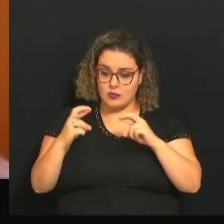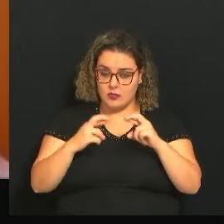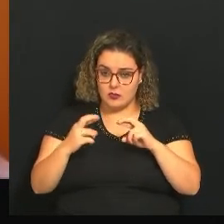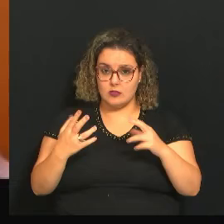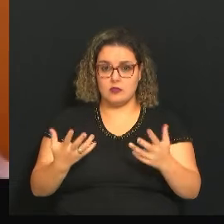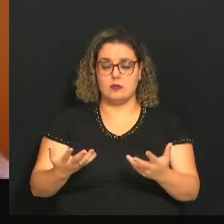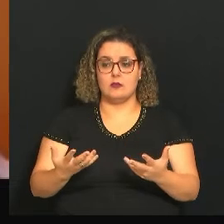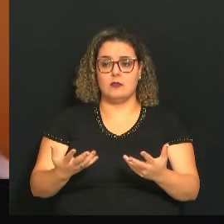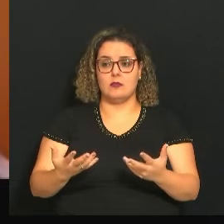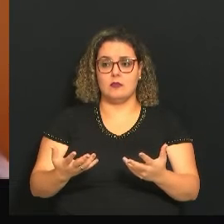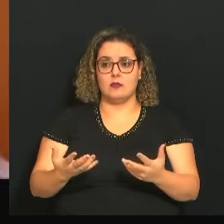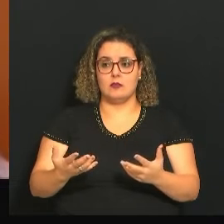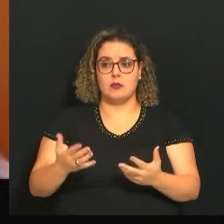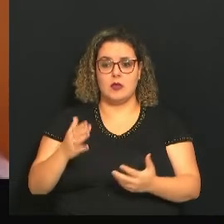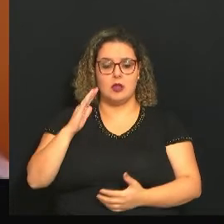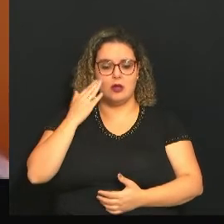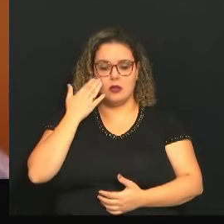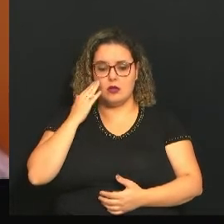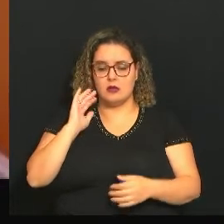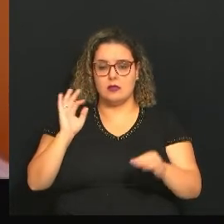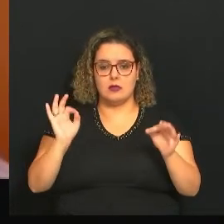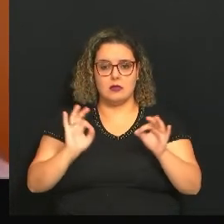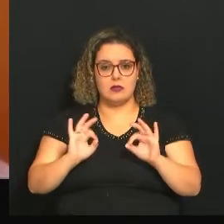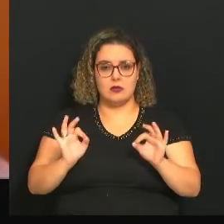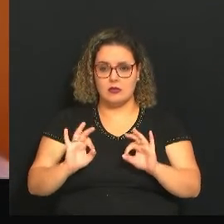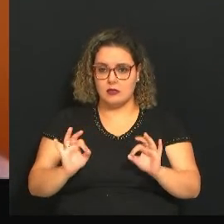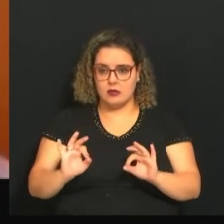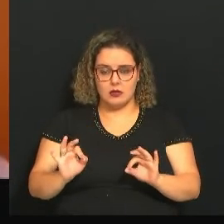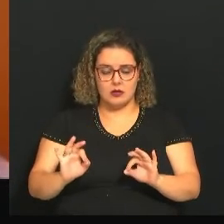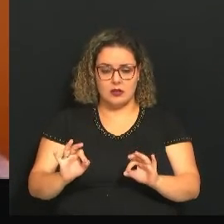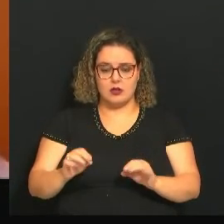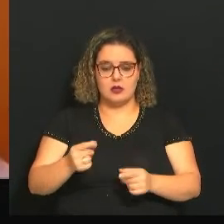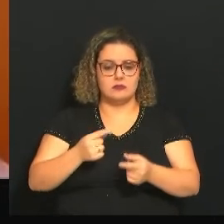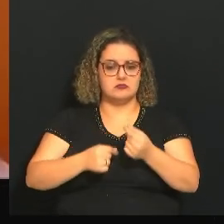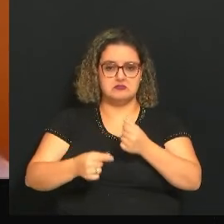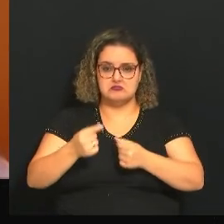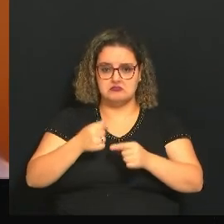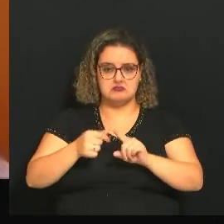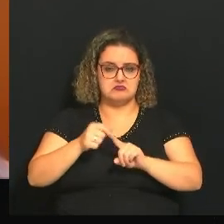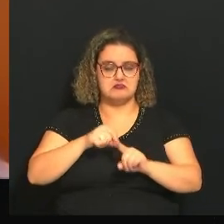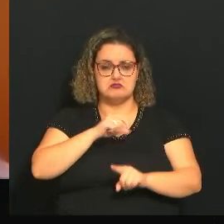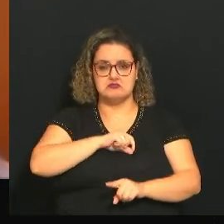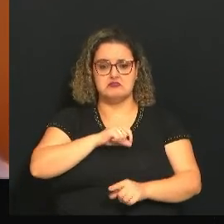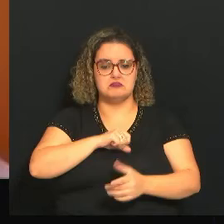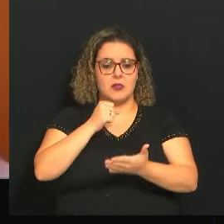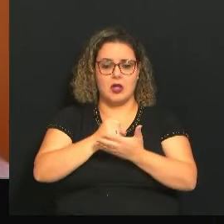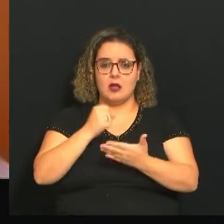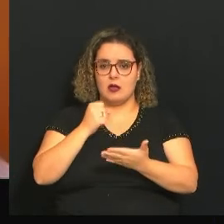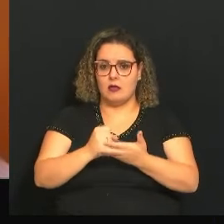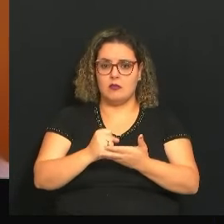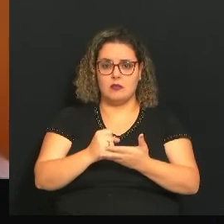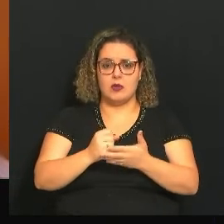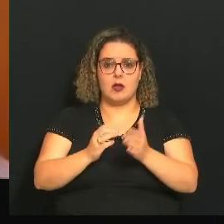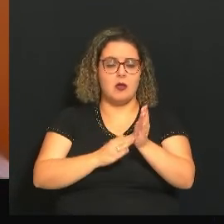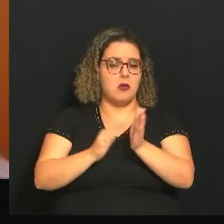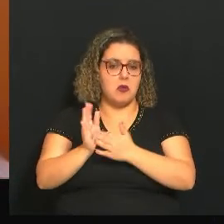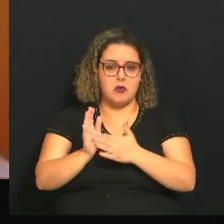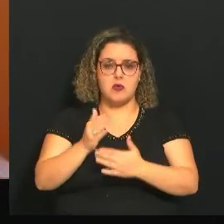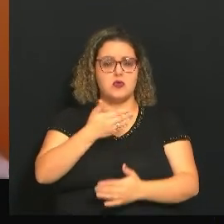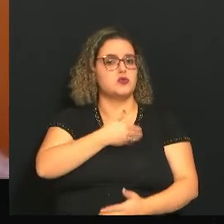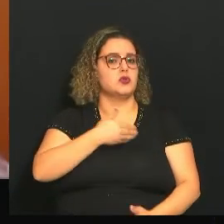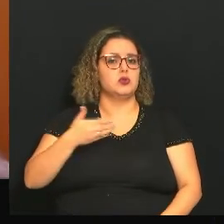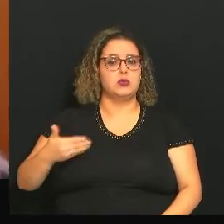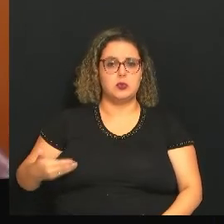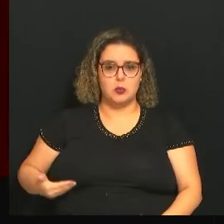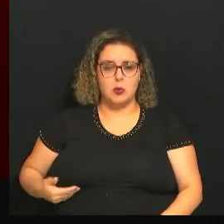nem impedimento de recurso financeiro para contratar por concurso público. Ele poderia estar